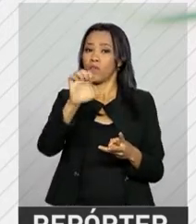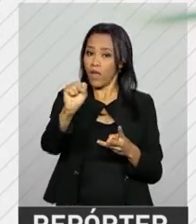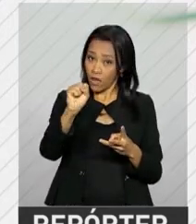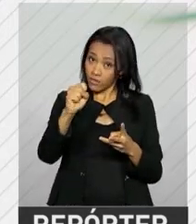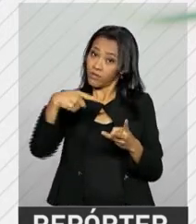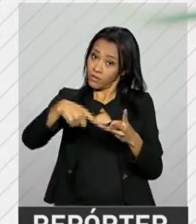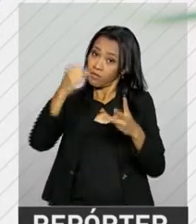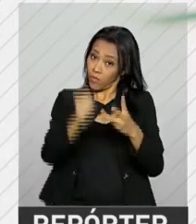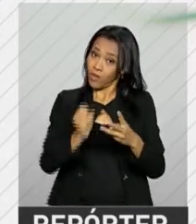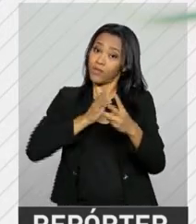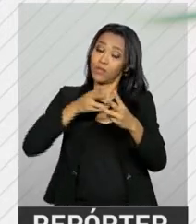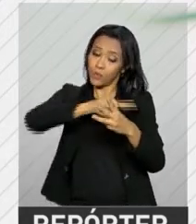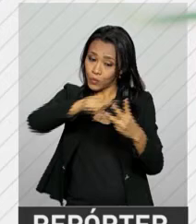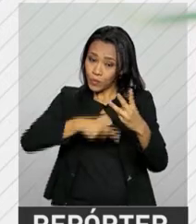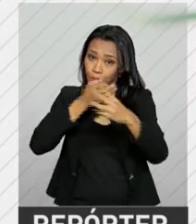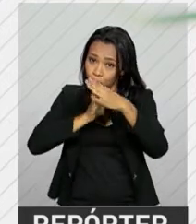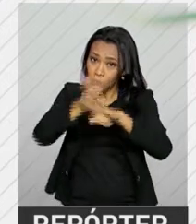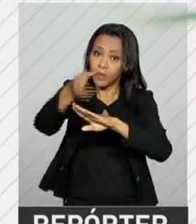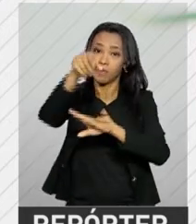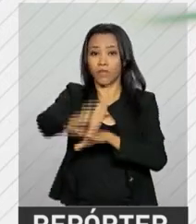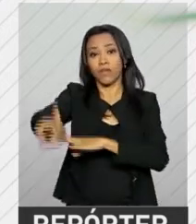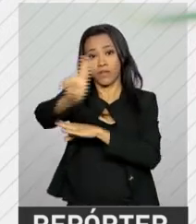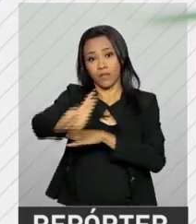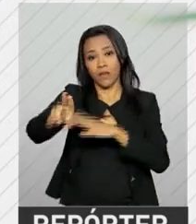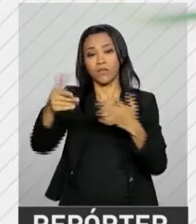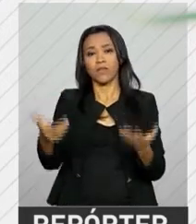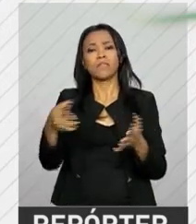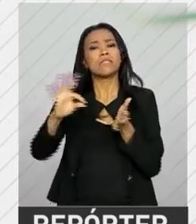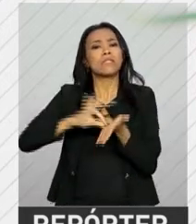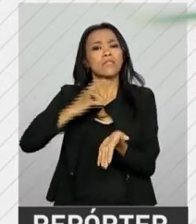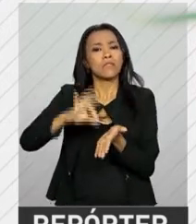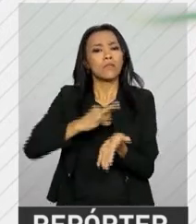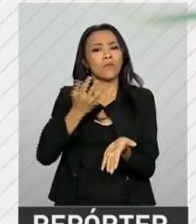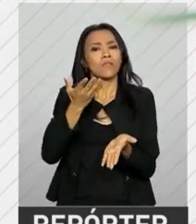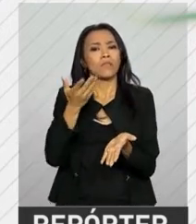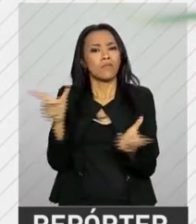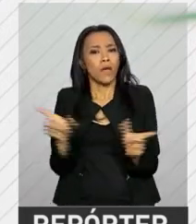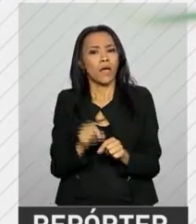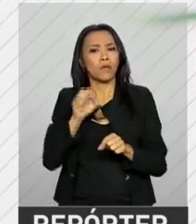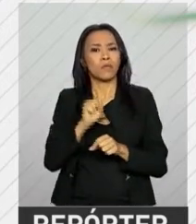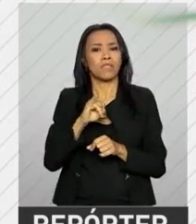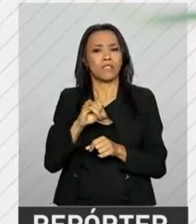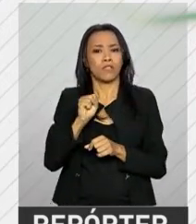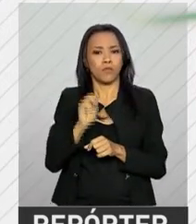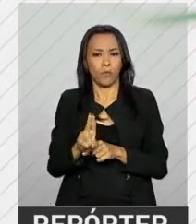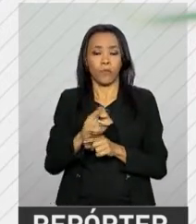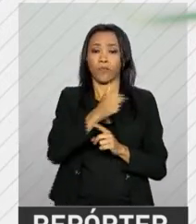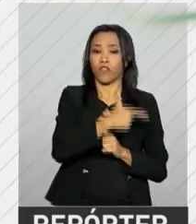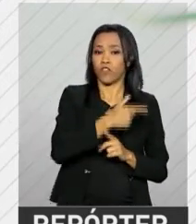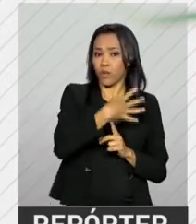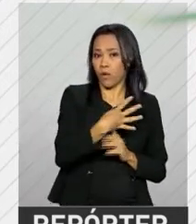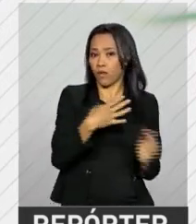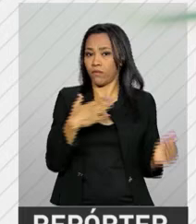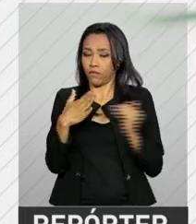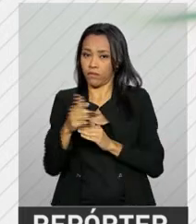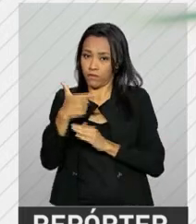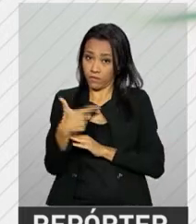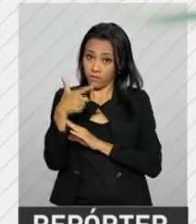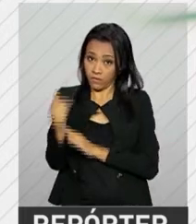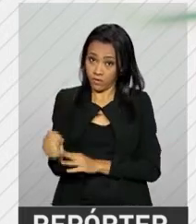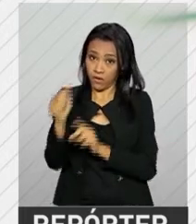financiamento também instituições particulares as inscrições para o sisu são de 24 a 27 de janeiro